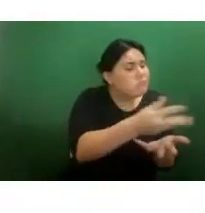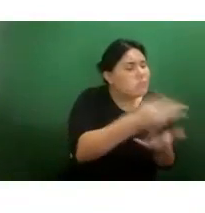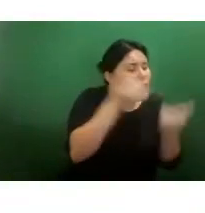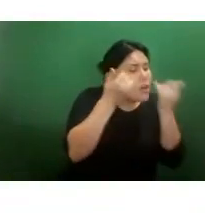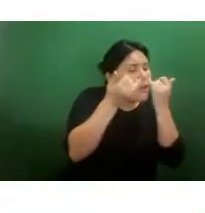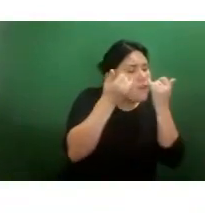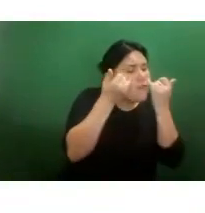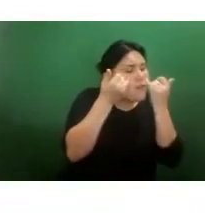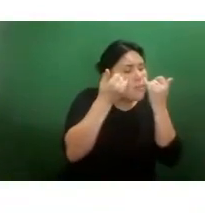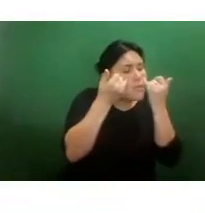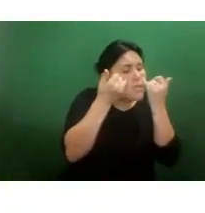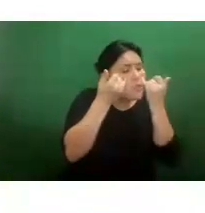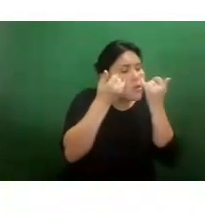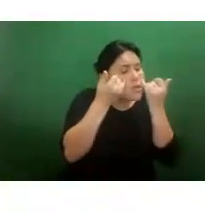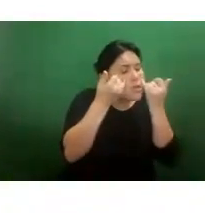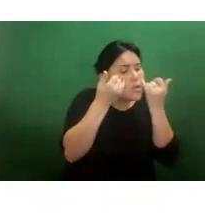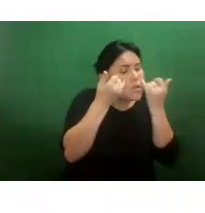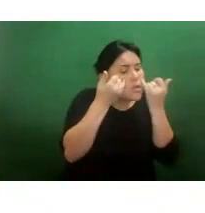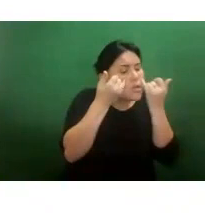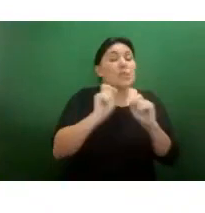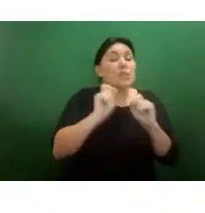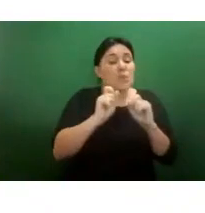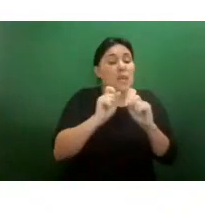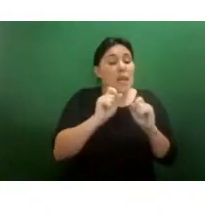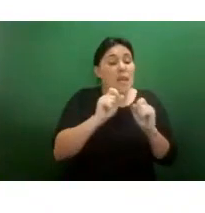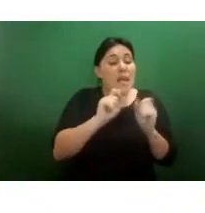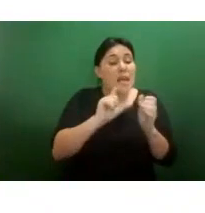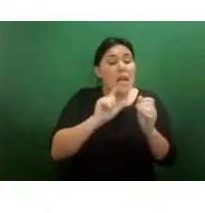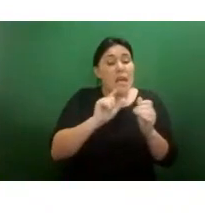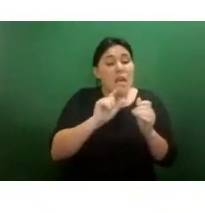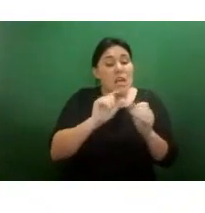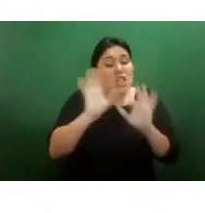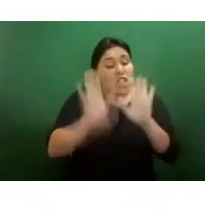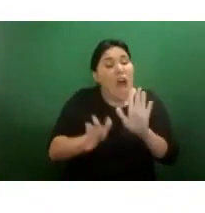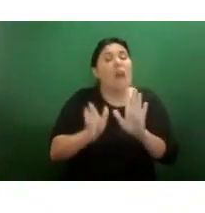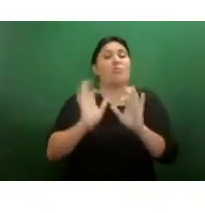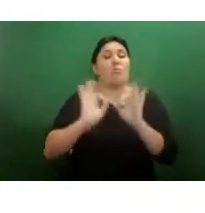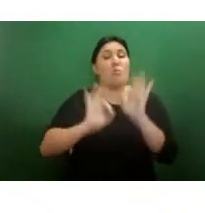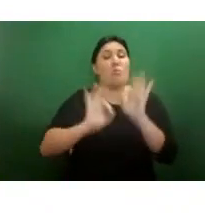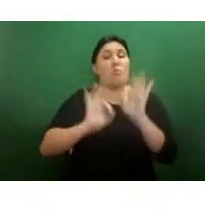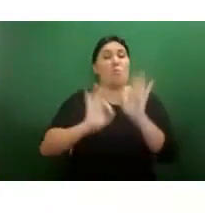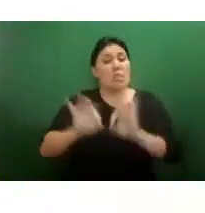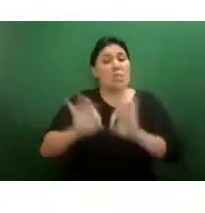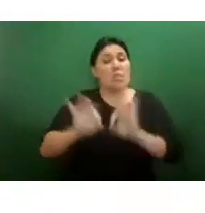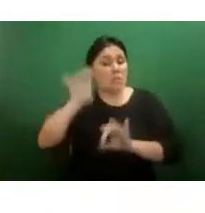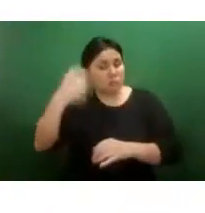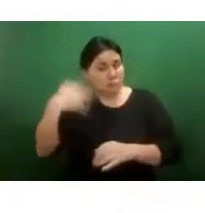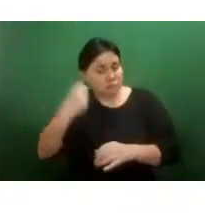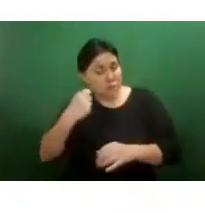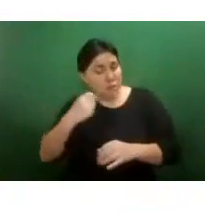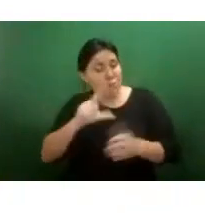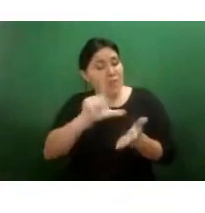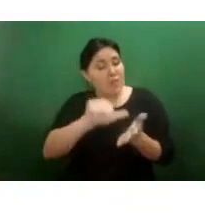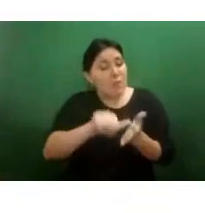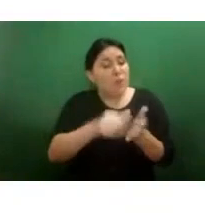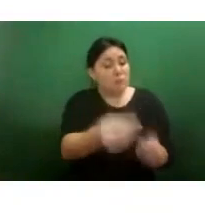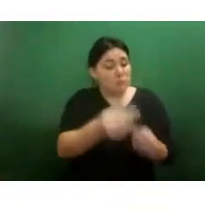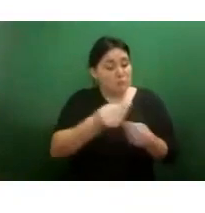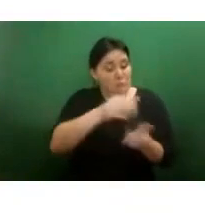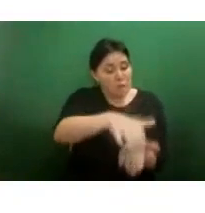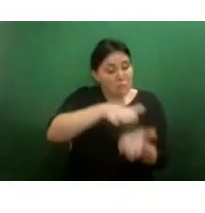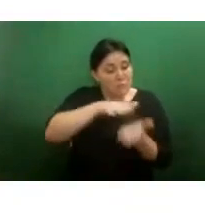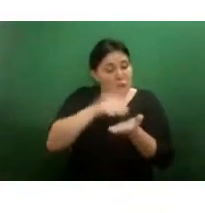ter um roteiro completo. Muito bem. Então, eu vou passar agora para vocês o vídeo. Ele tem 6 minutos.